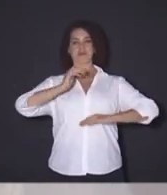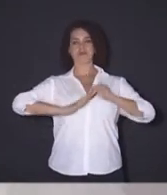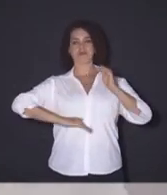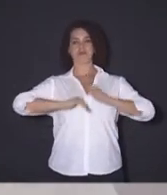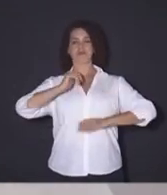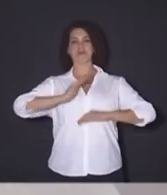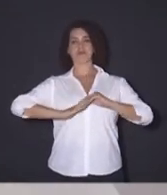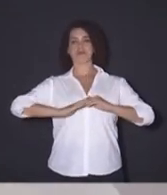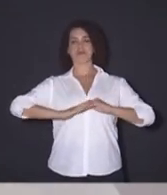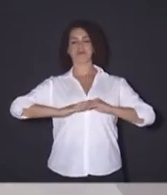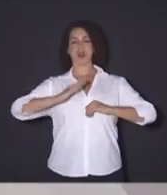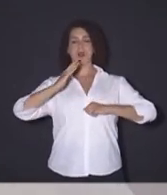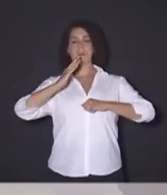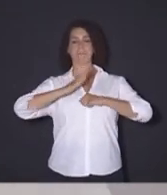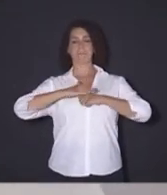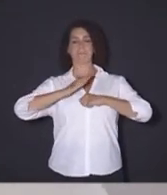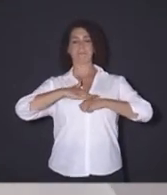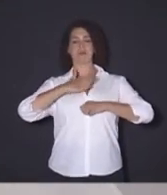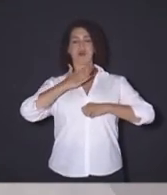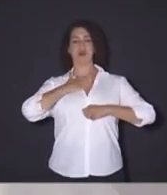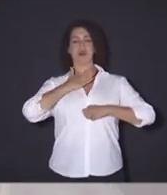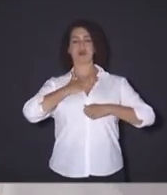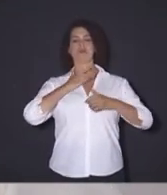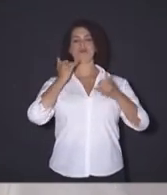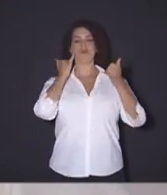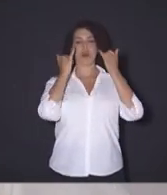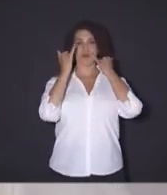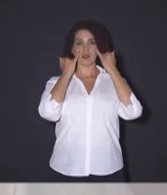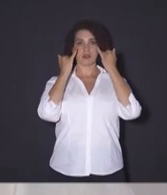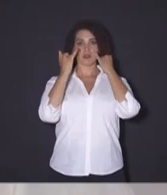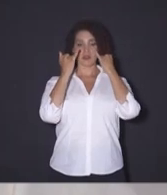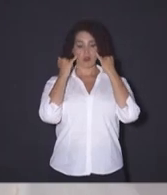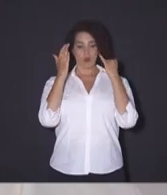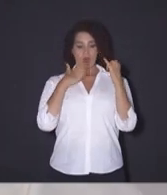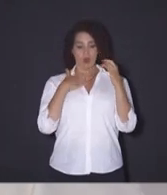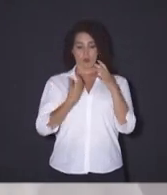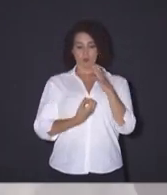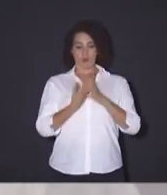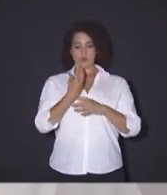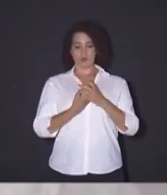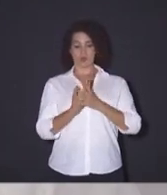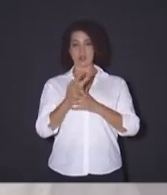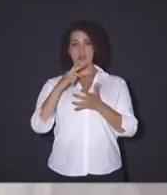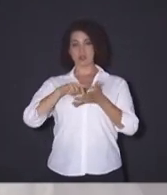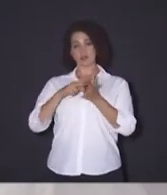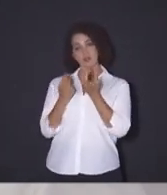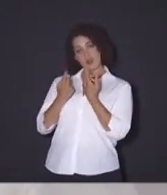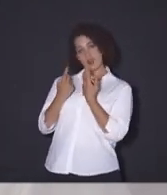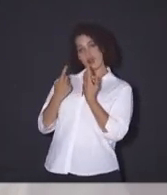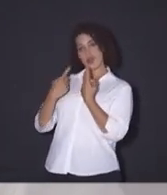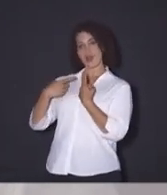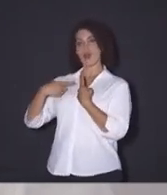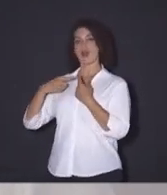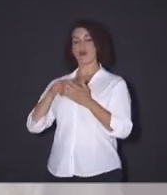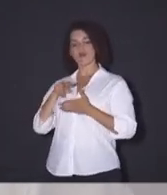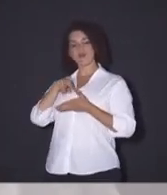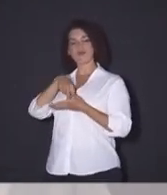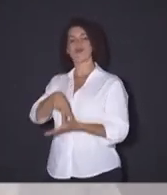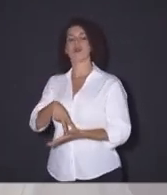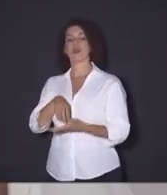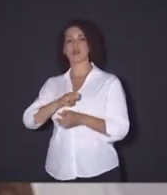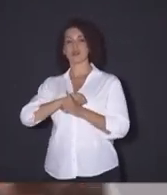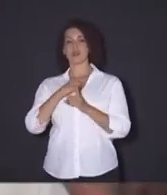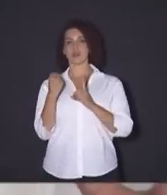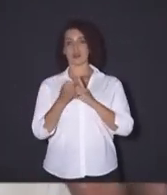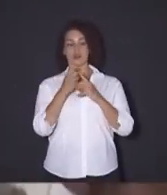produzir sua própria informação hoje é o enfrentamento na sociedade que a gente vive 1 4 ponto eu diria é